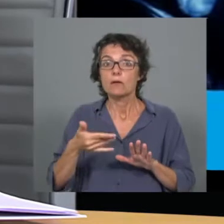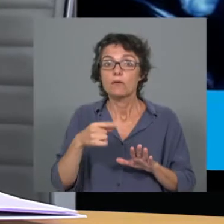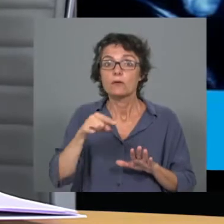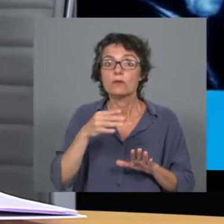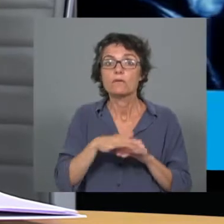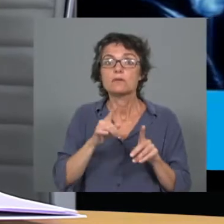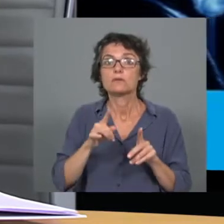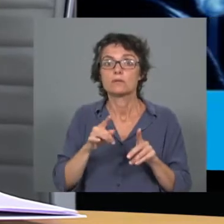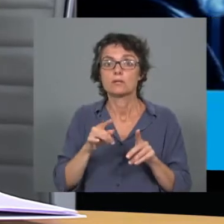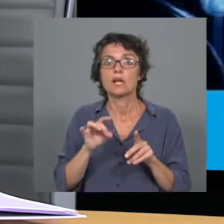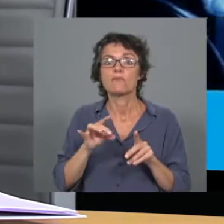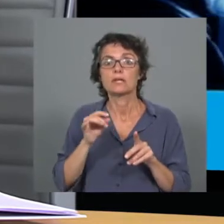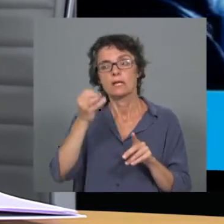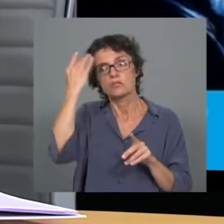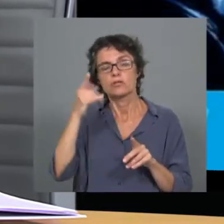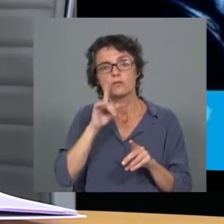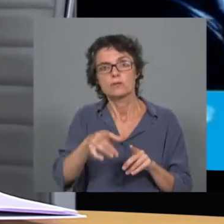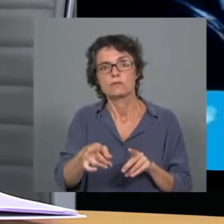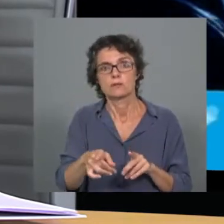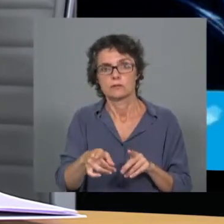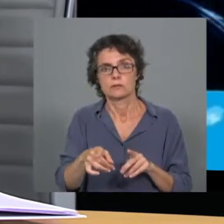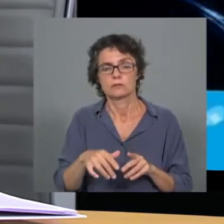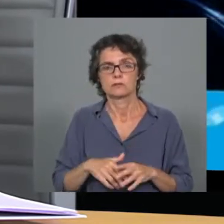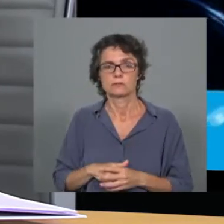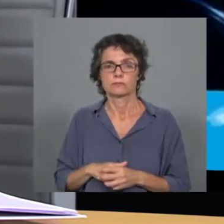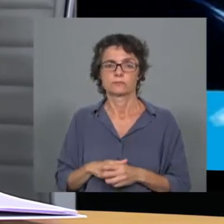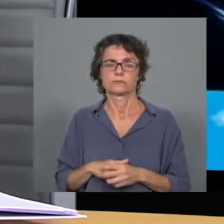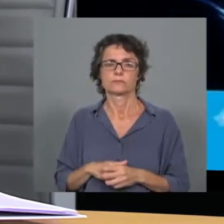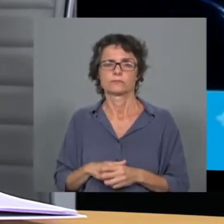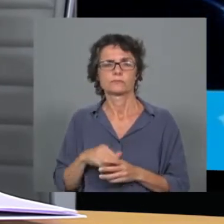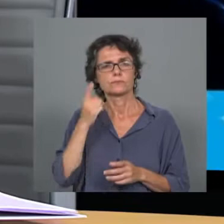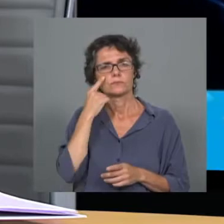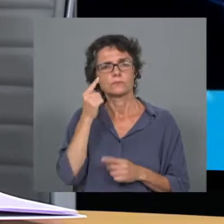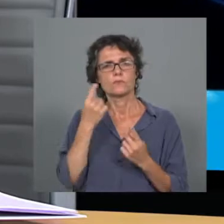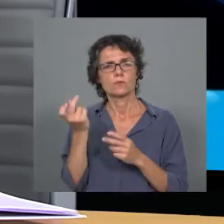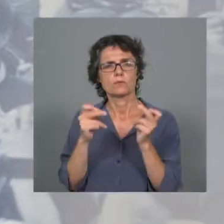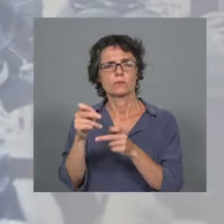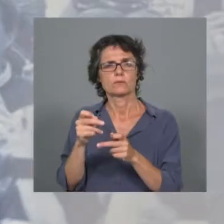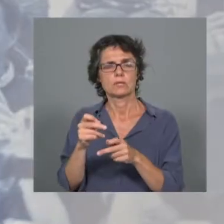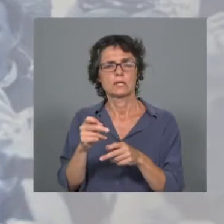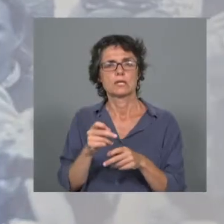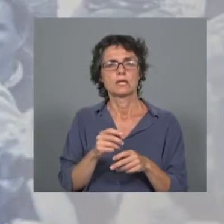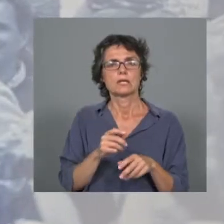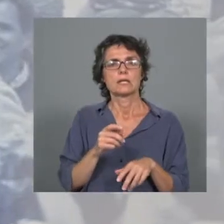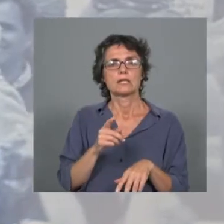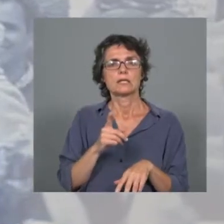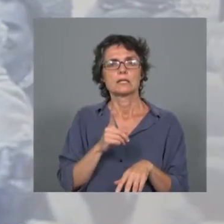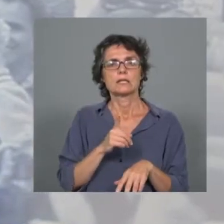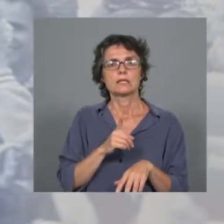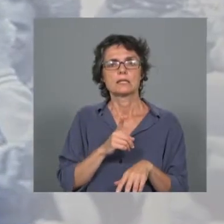esqueça ou que se banalize essa situação. E olhamos então alguns acontecimentos desta primeira metade do